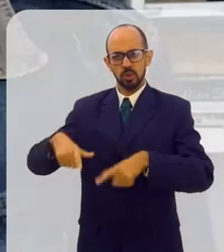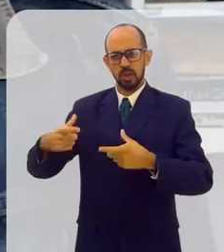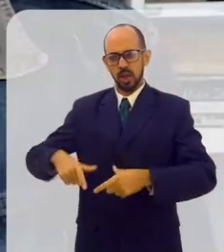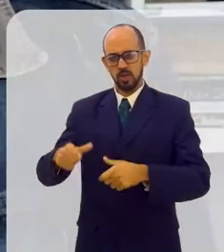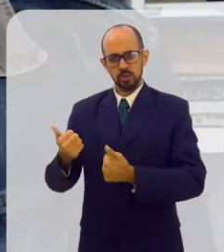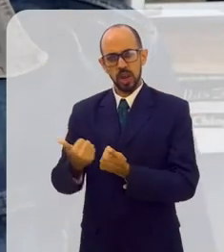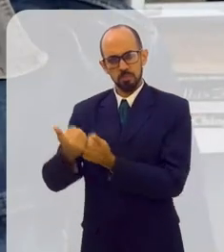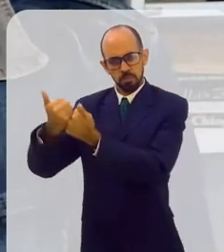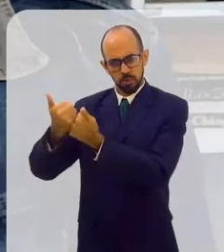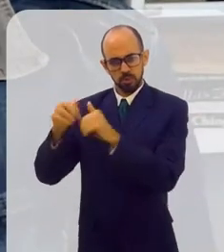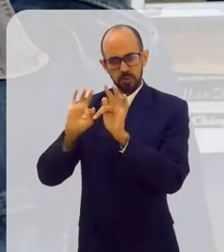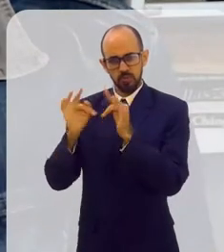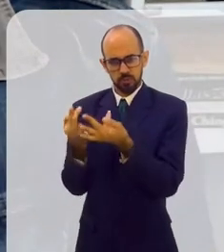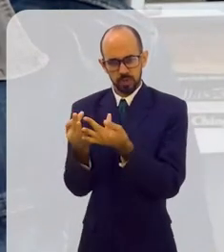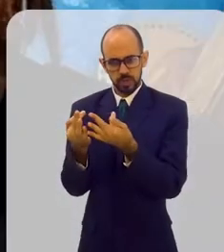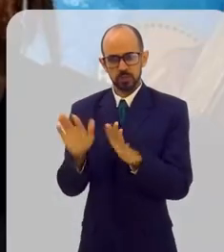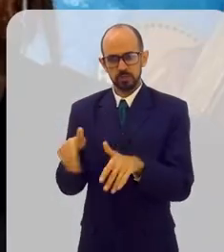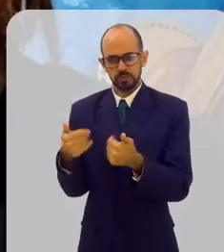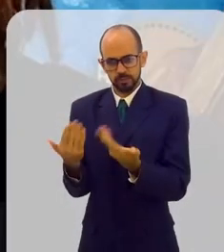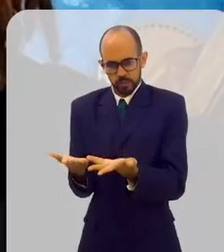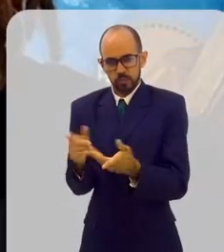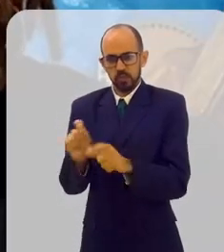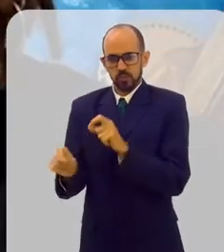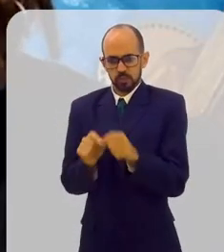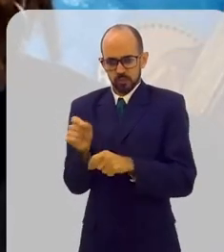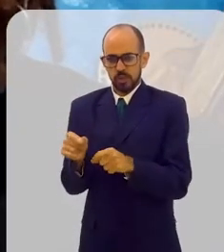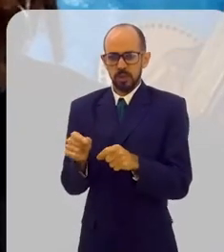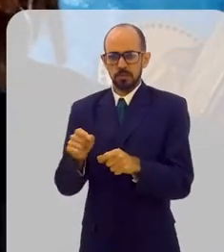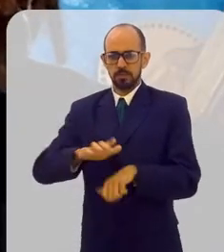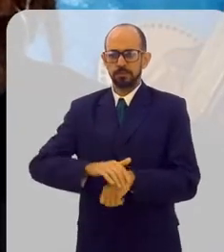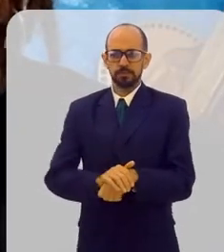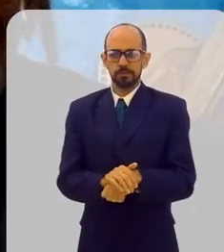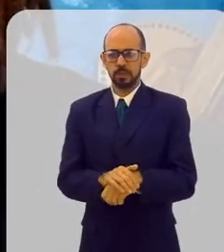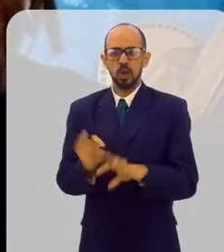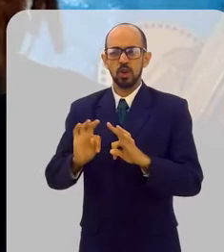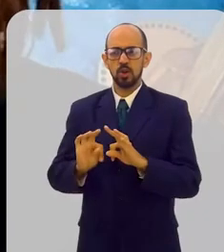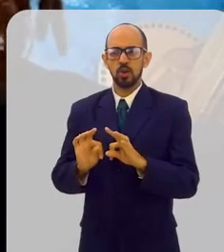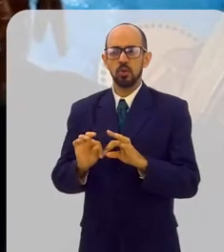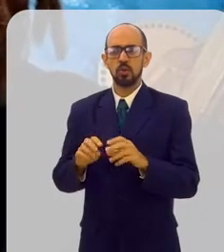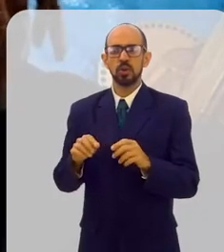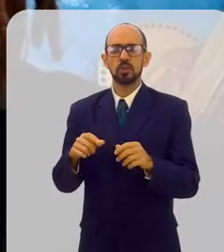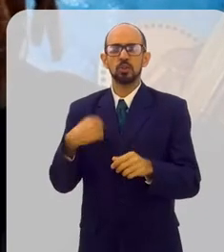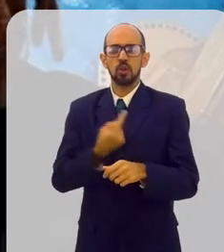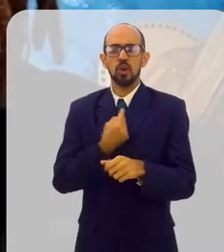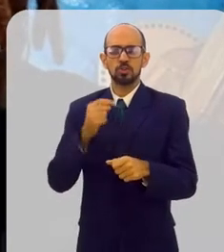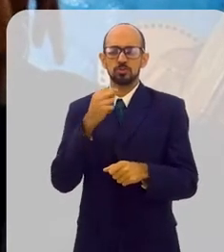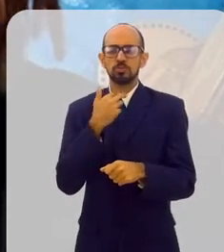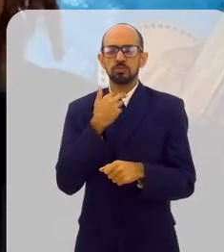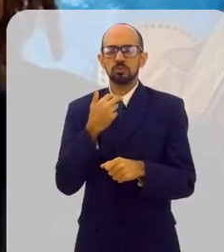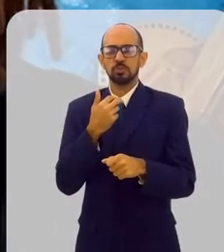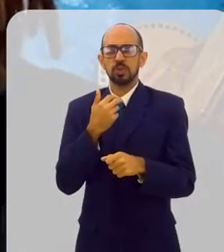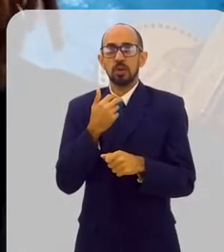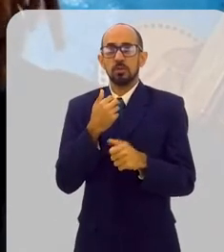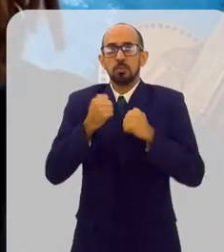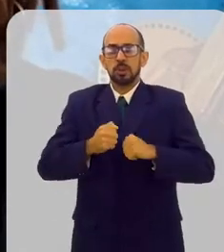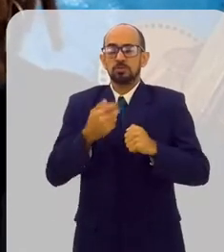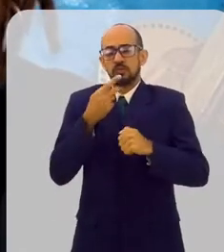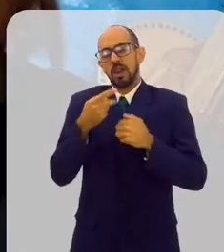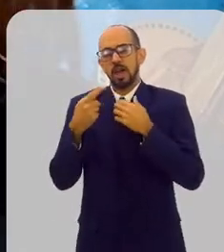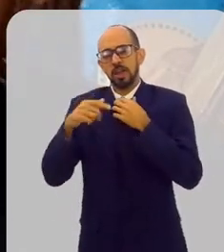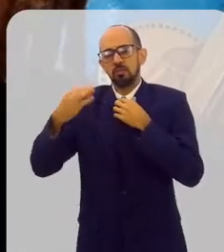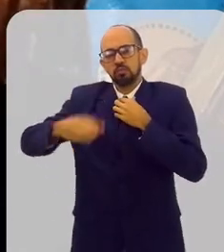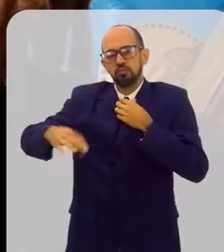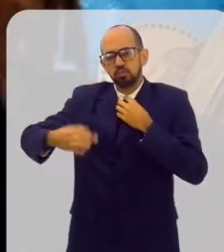apoio familiar, né? Então, boa parte das coisas que a gente poderia chamar de dolorosas mesmo